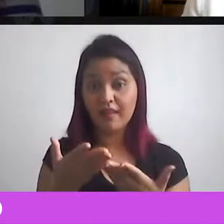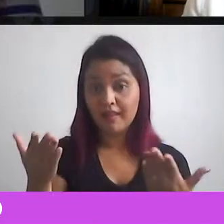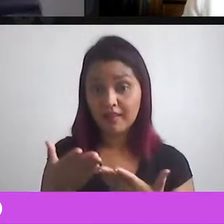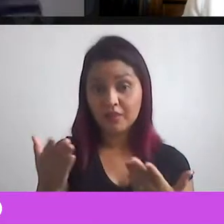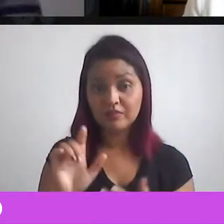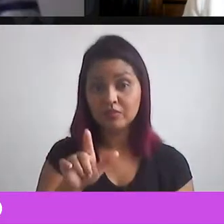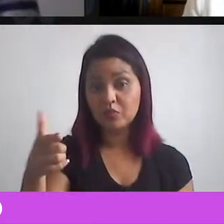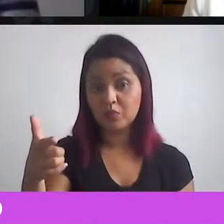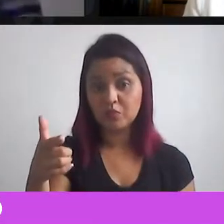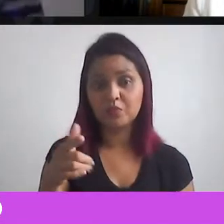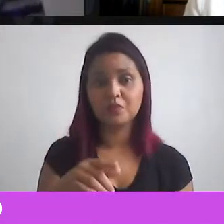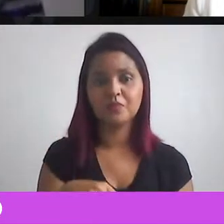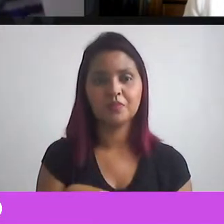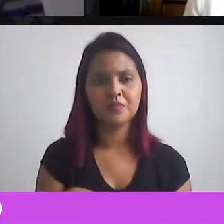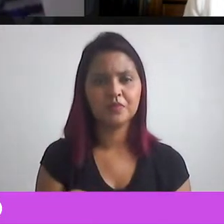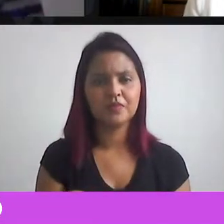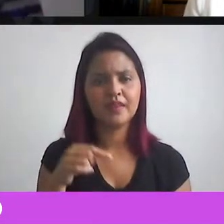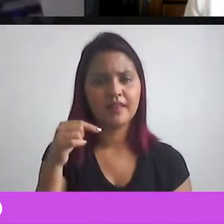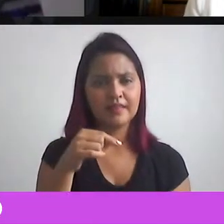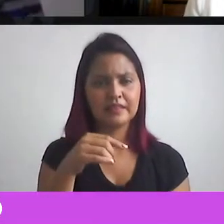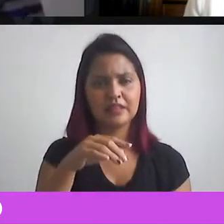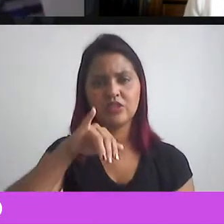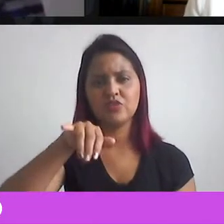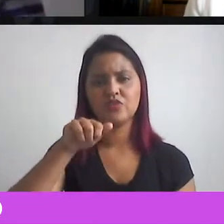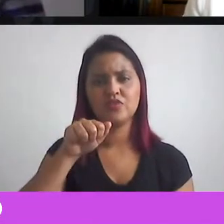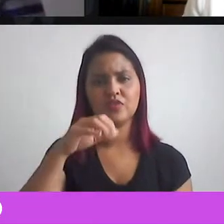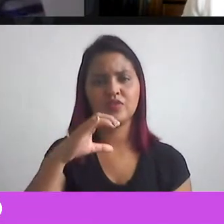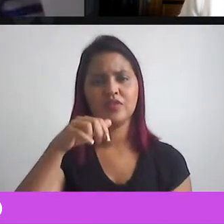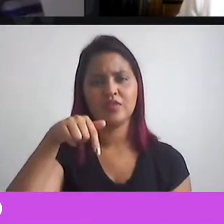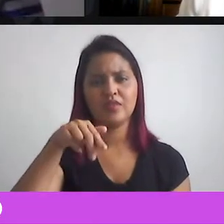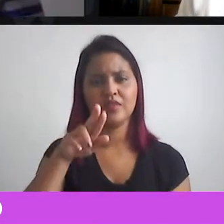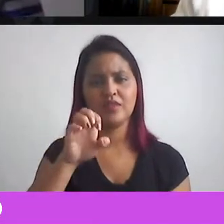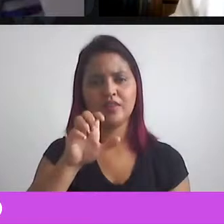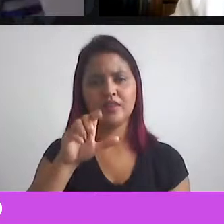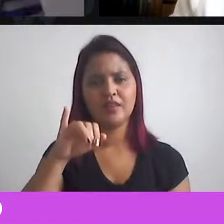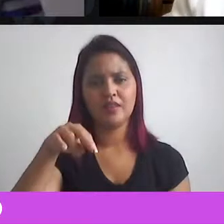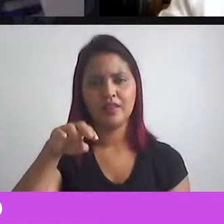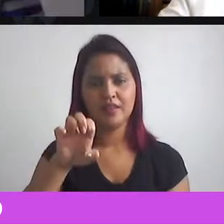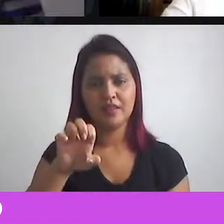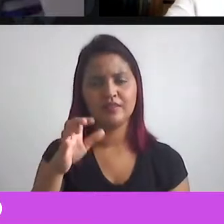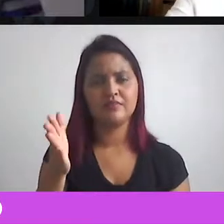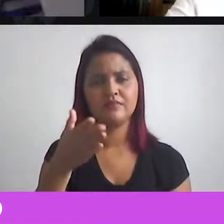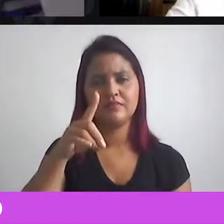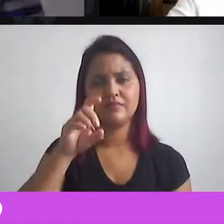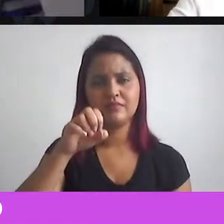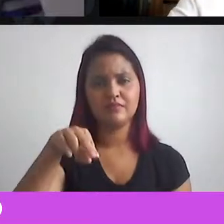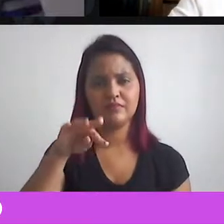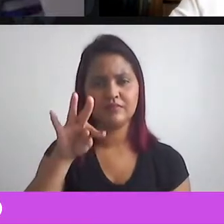Dantas, professora da educação básica, que bom! Que bom, Jaqueline, muito,